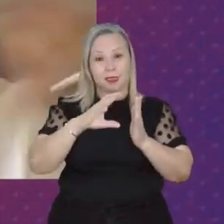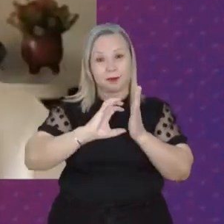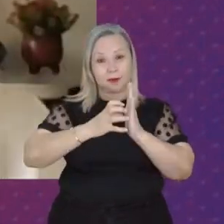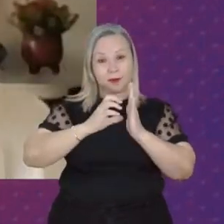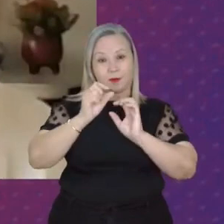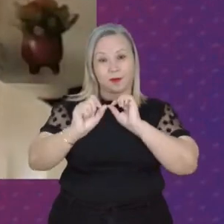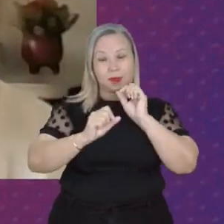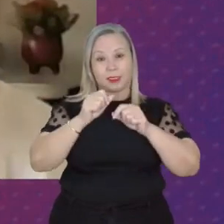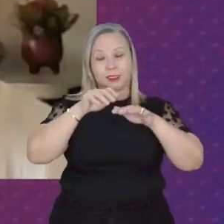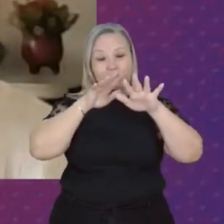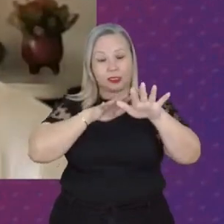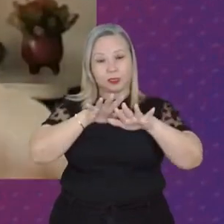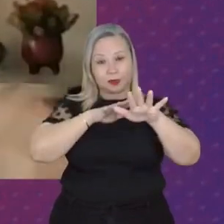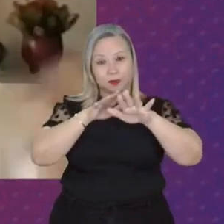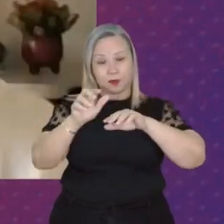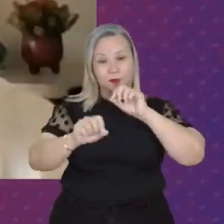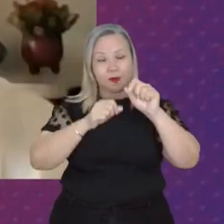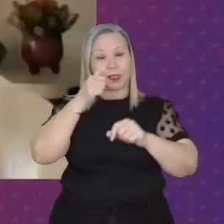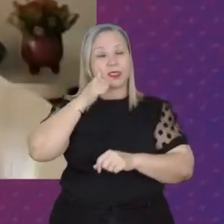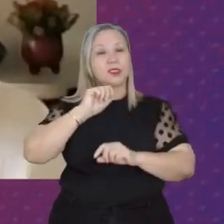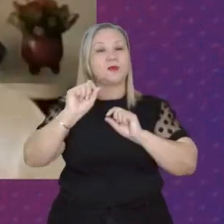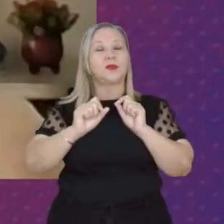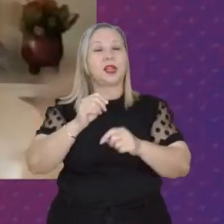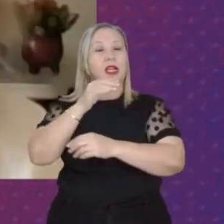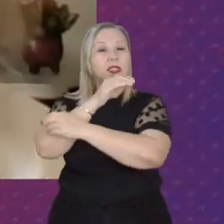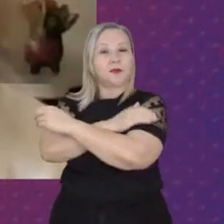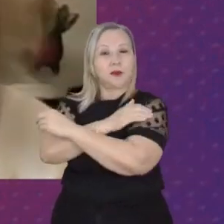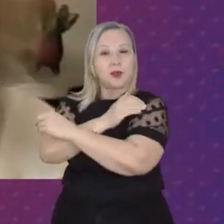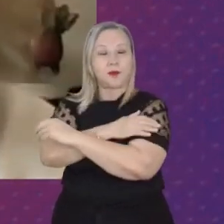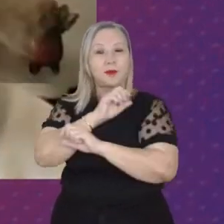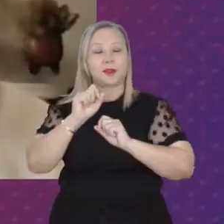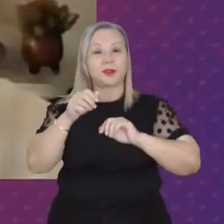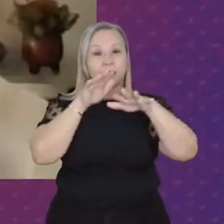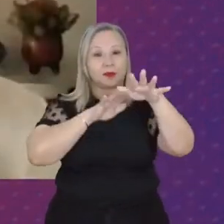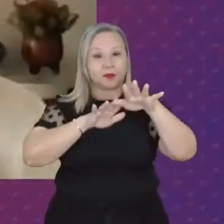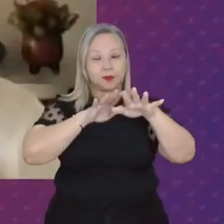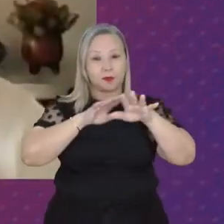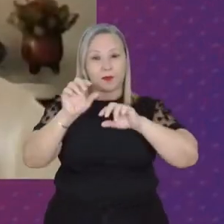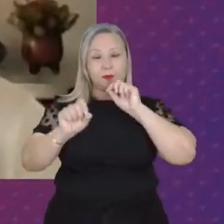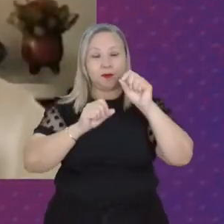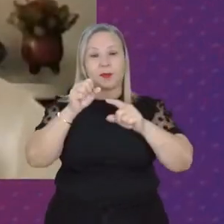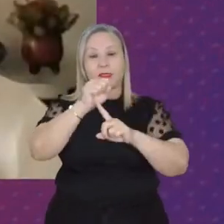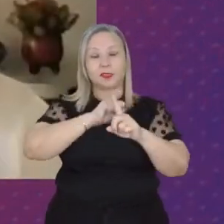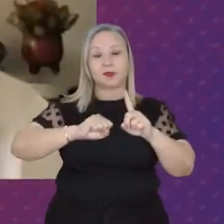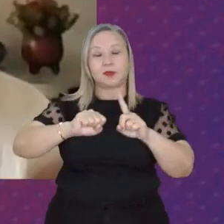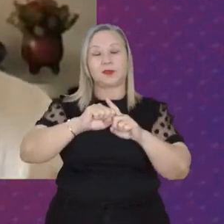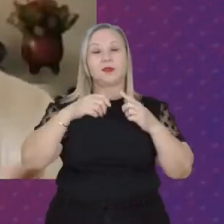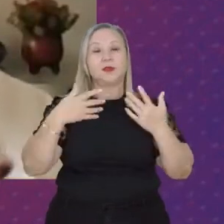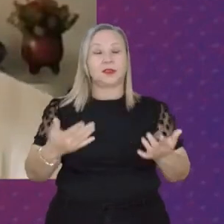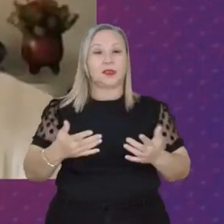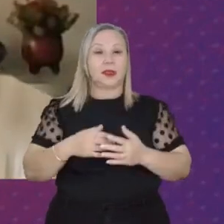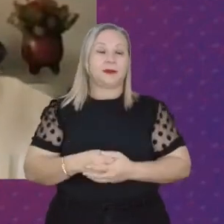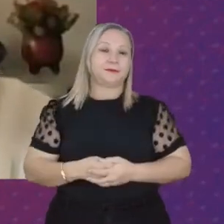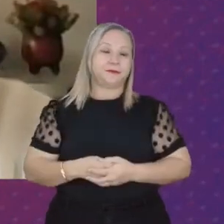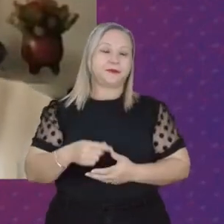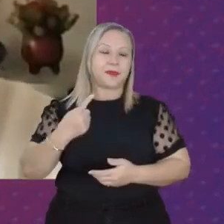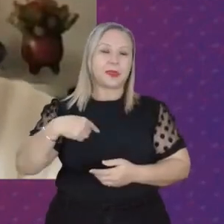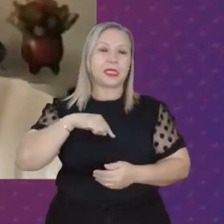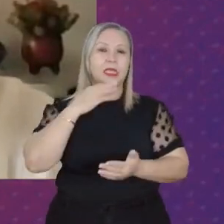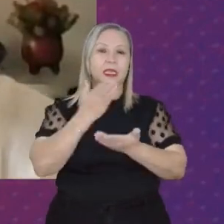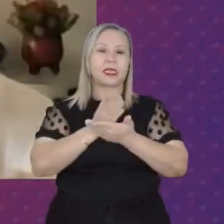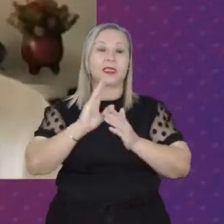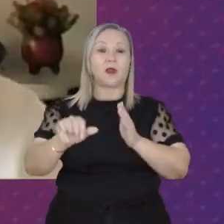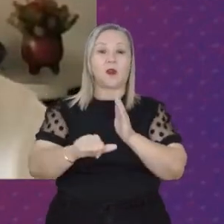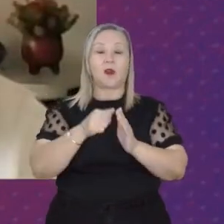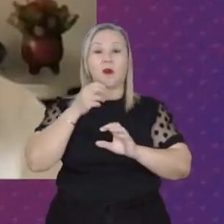partido e nos movimentos de mulheres e feministas, nos movimentos sociais, e a gente terminou a